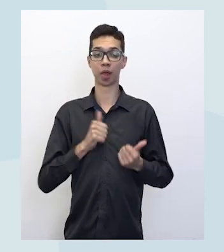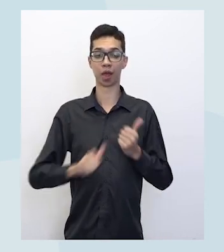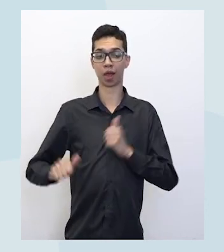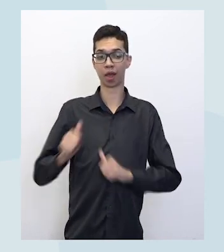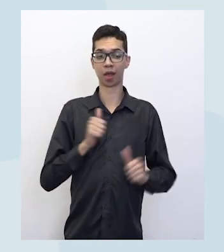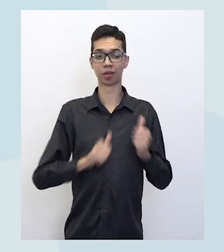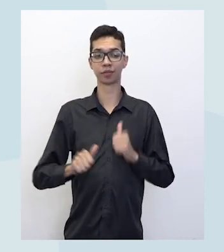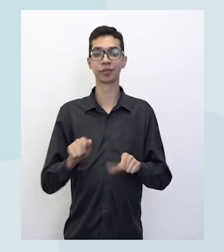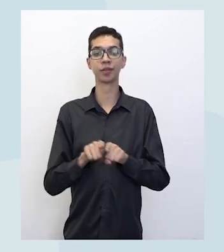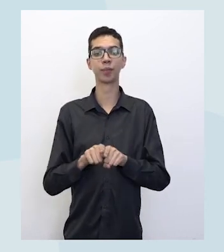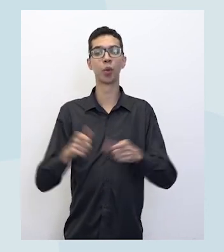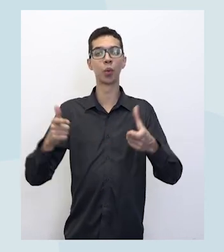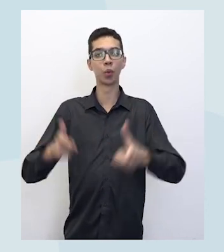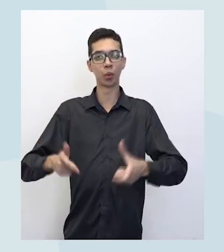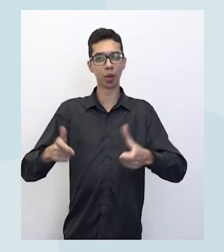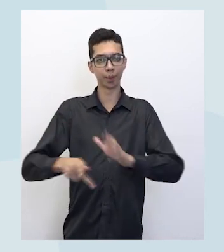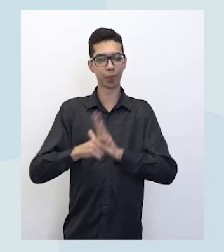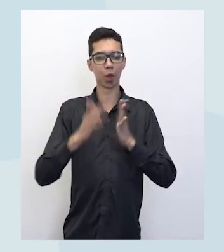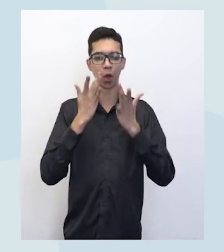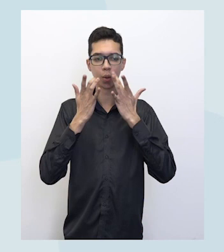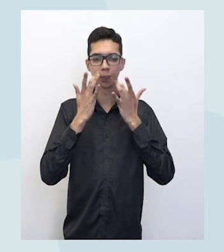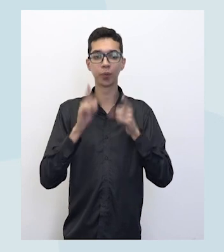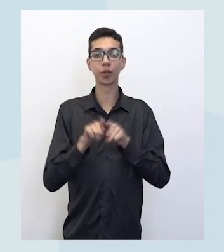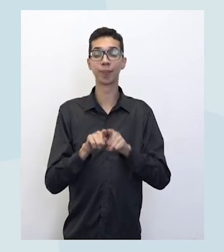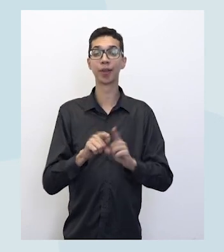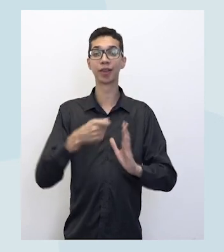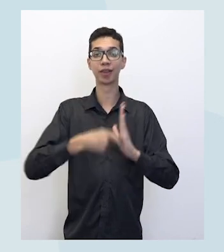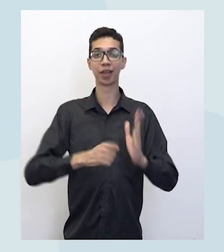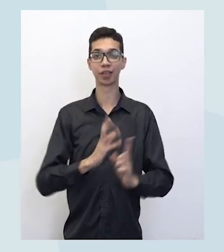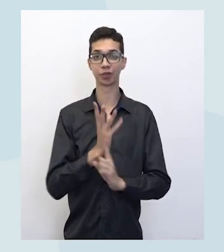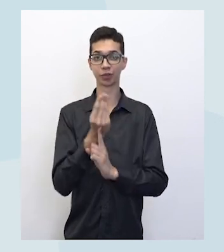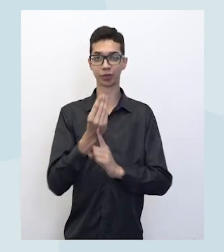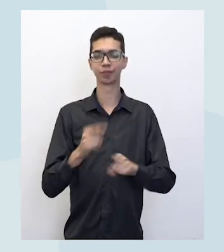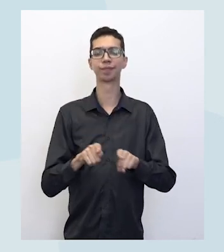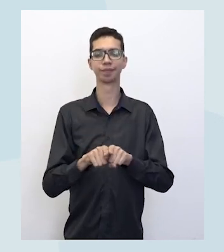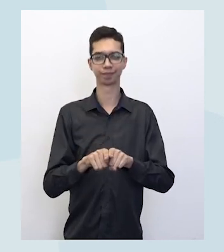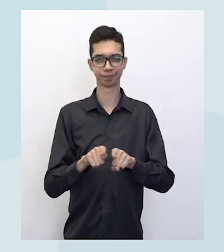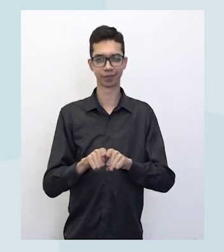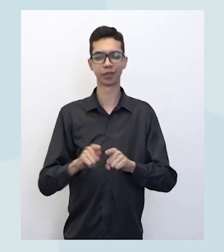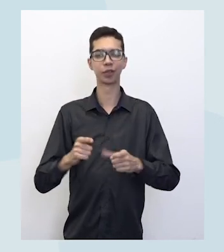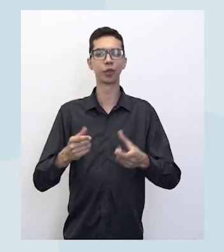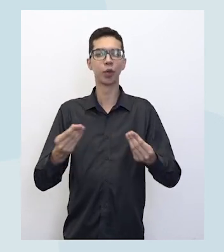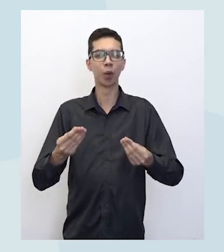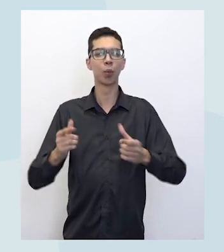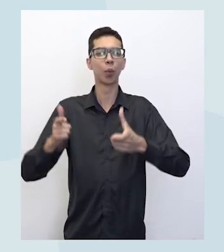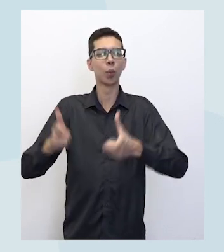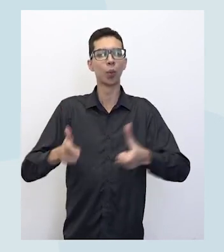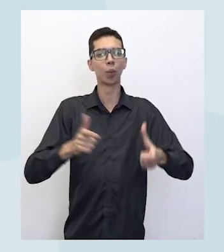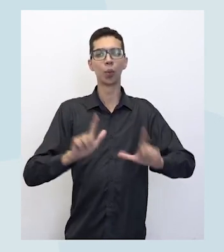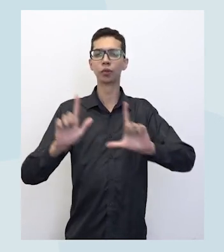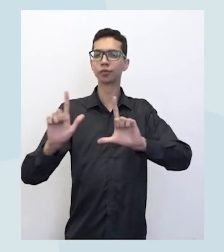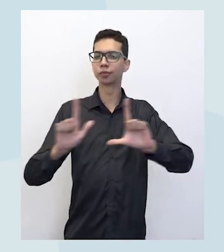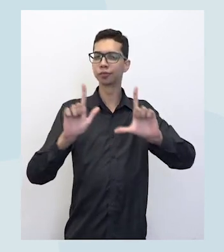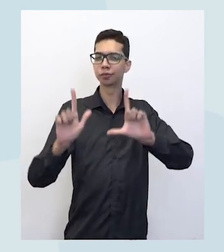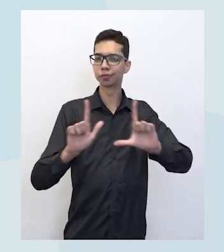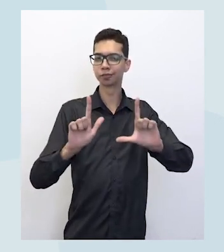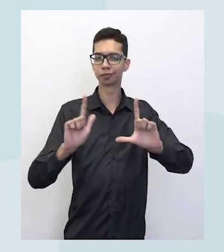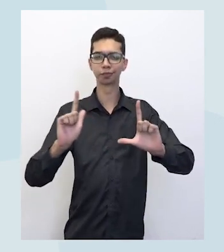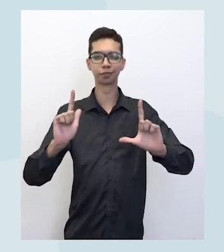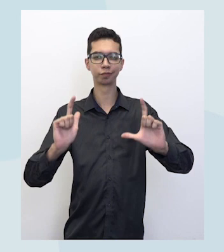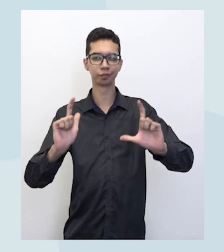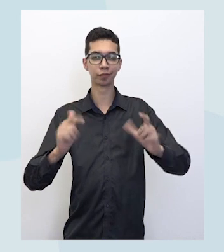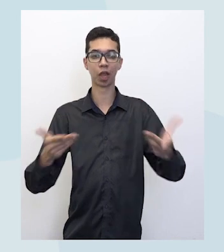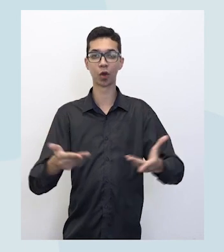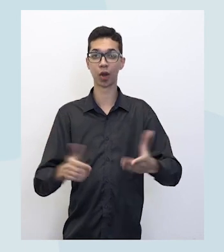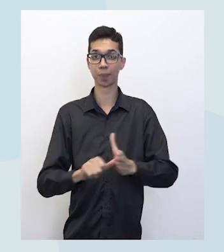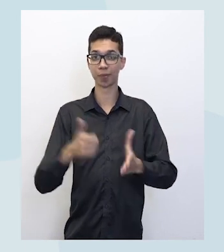texto teatral e intervenções cênicas. E agora a gente vai começar já com a nossa primeira participação aqui pelo